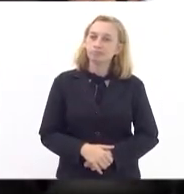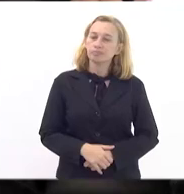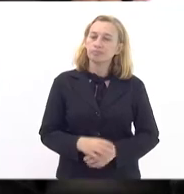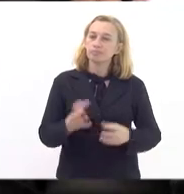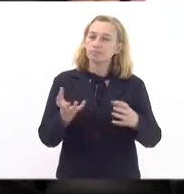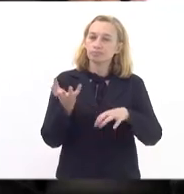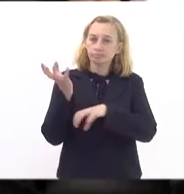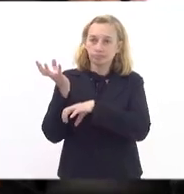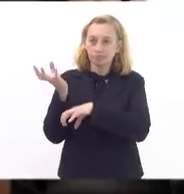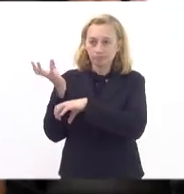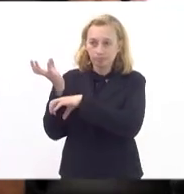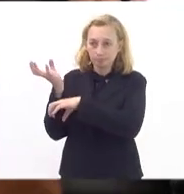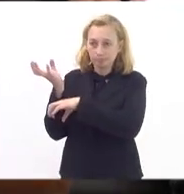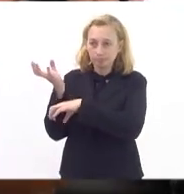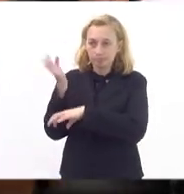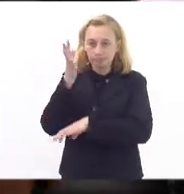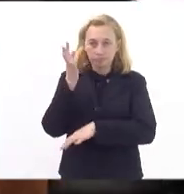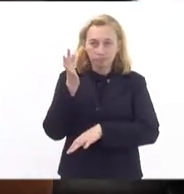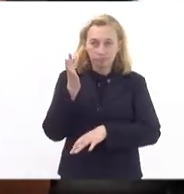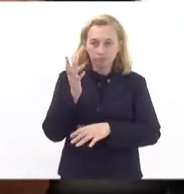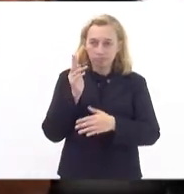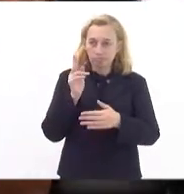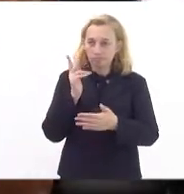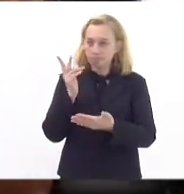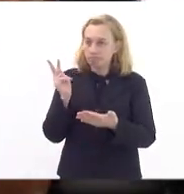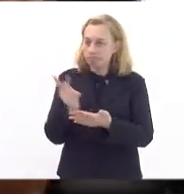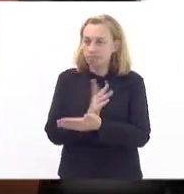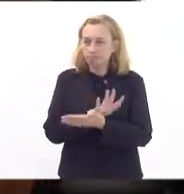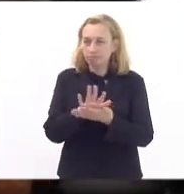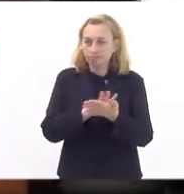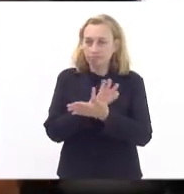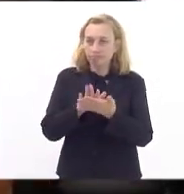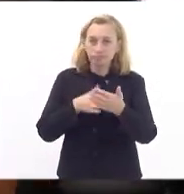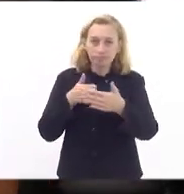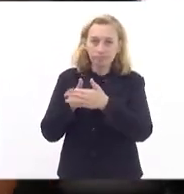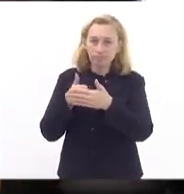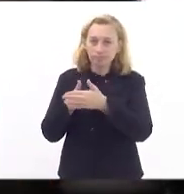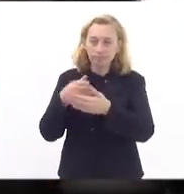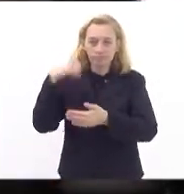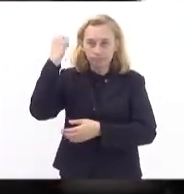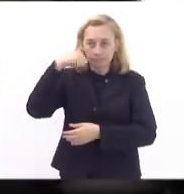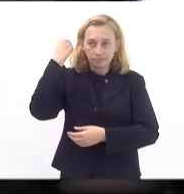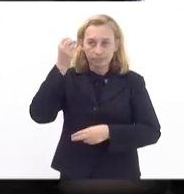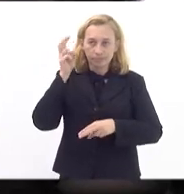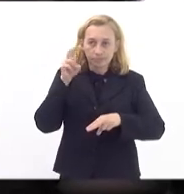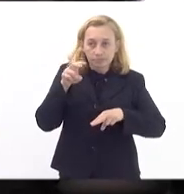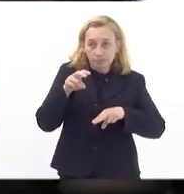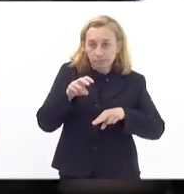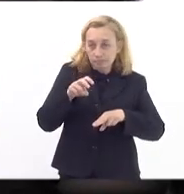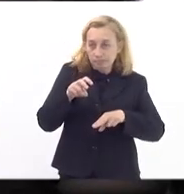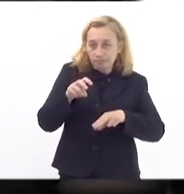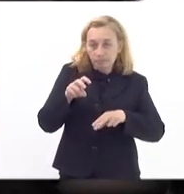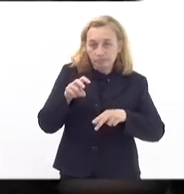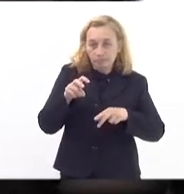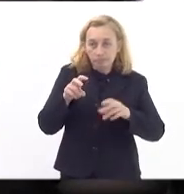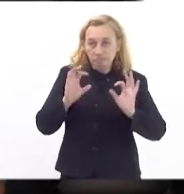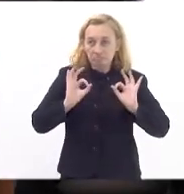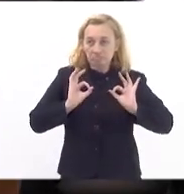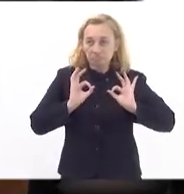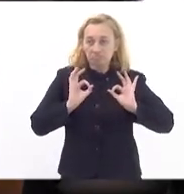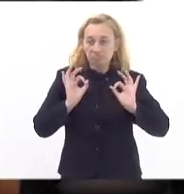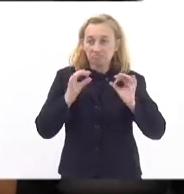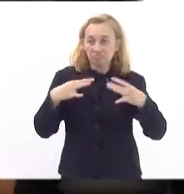no Congresso Nacional não sai não manda os senadores estão sentados em cima Esse